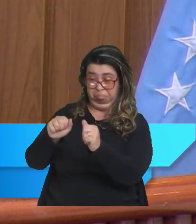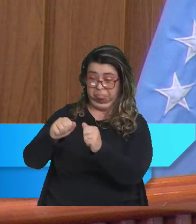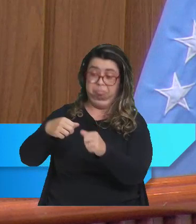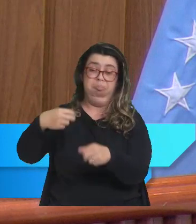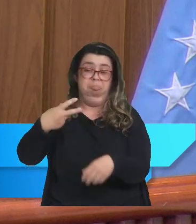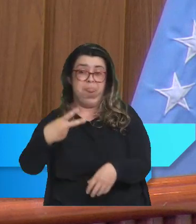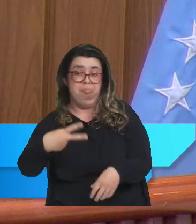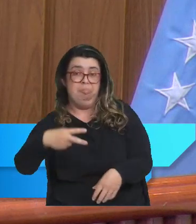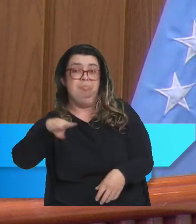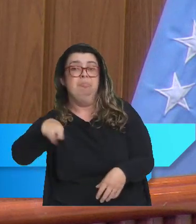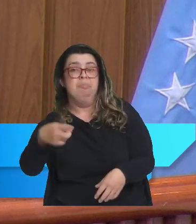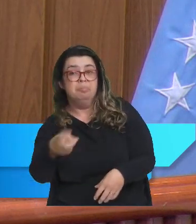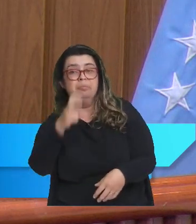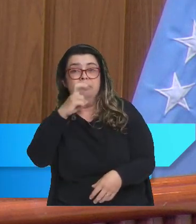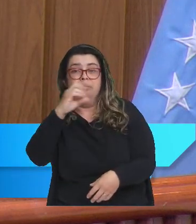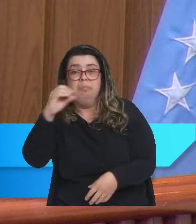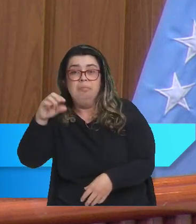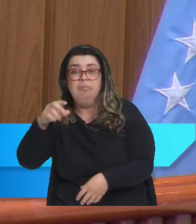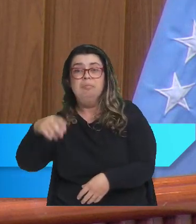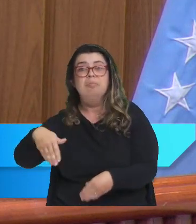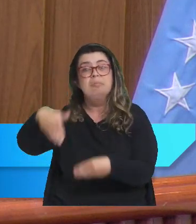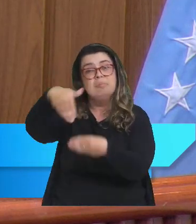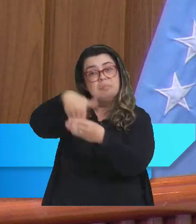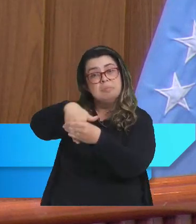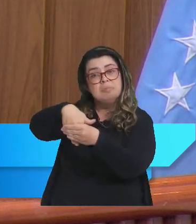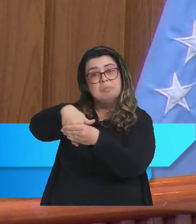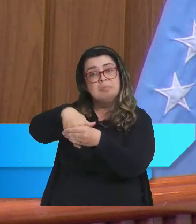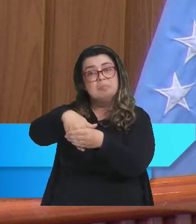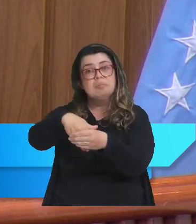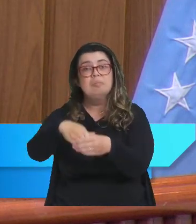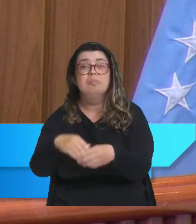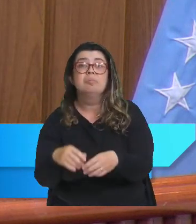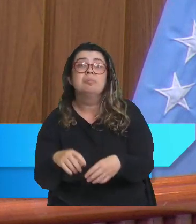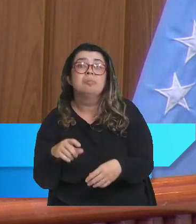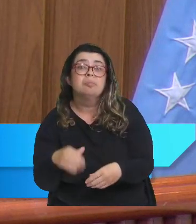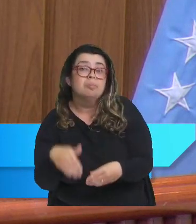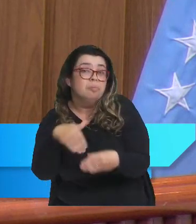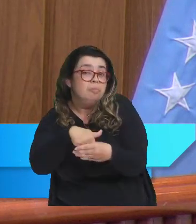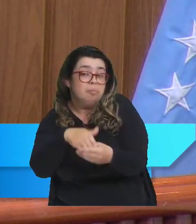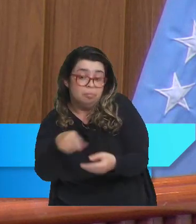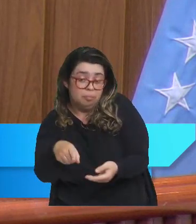2.500 votos aqui de Assis e nós... Mas quem votou nele? Foi nós,